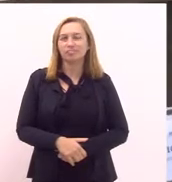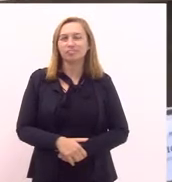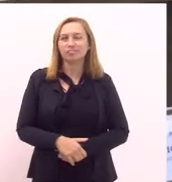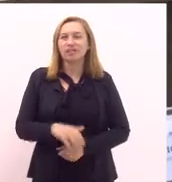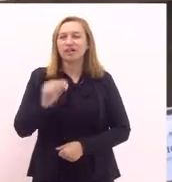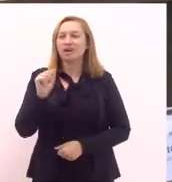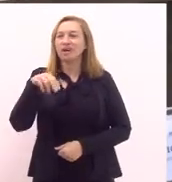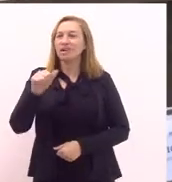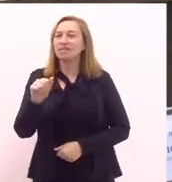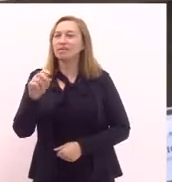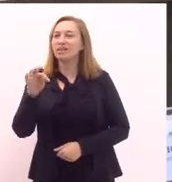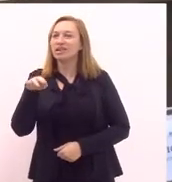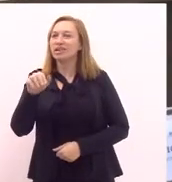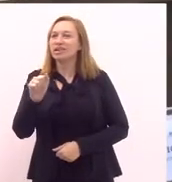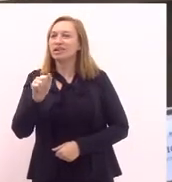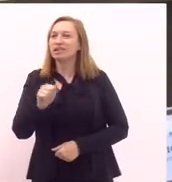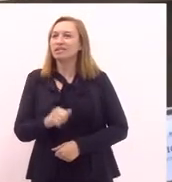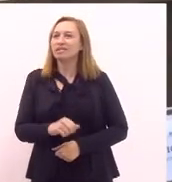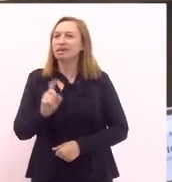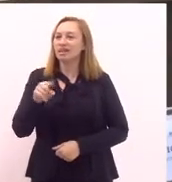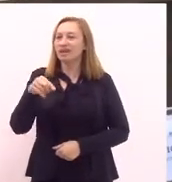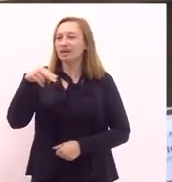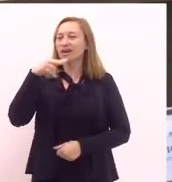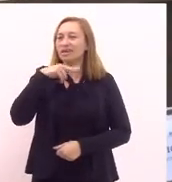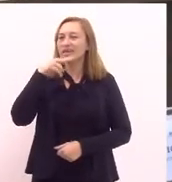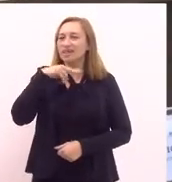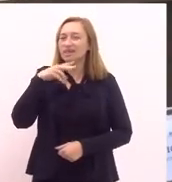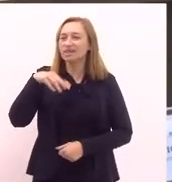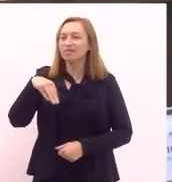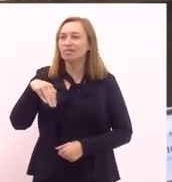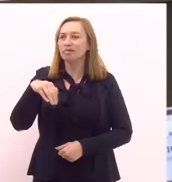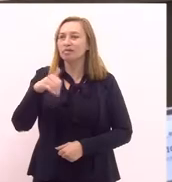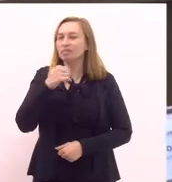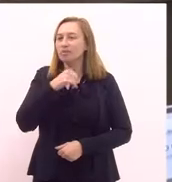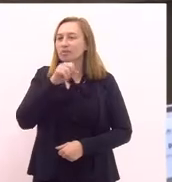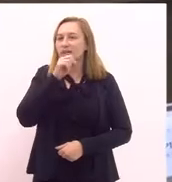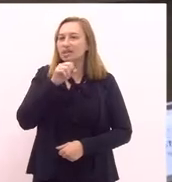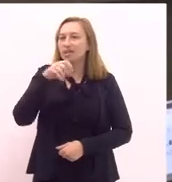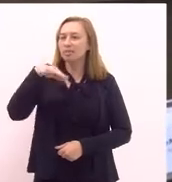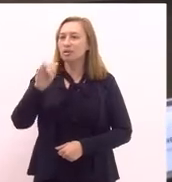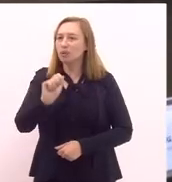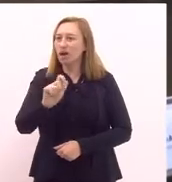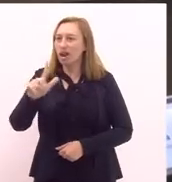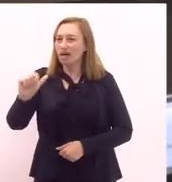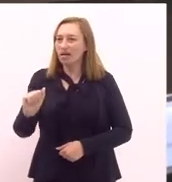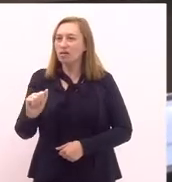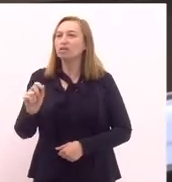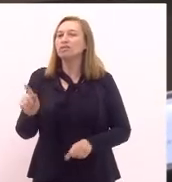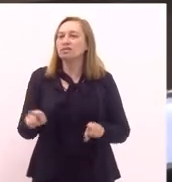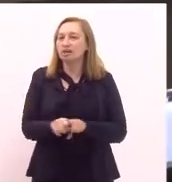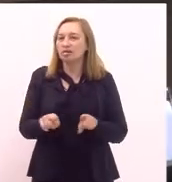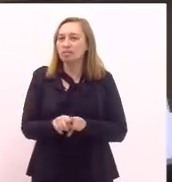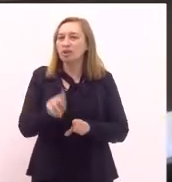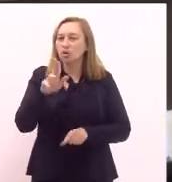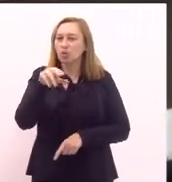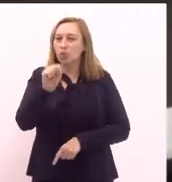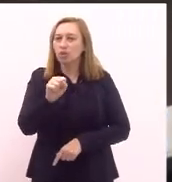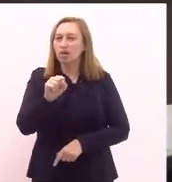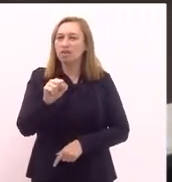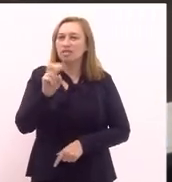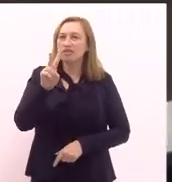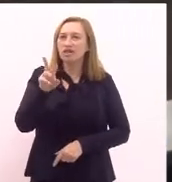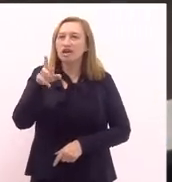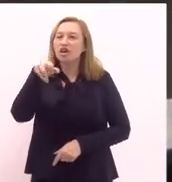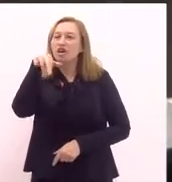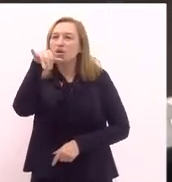Oi Ana Benedita que a neta mãe da Manuela o Luca Verônica